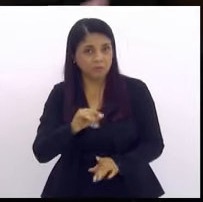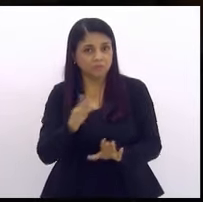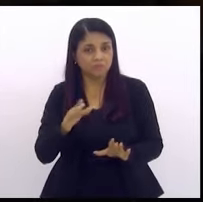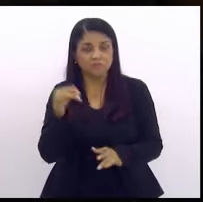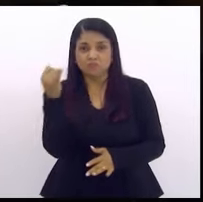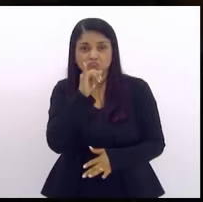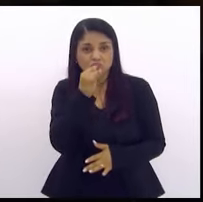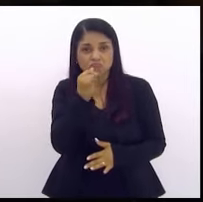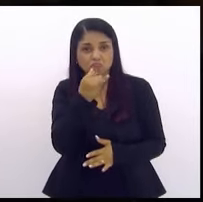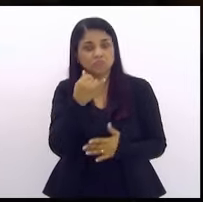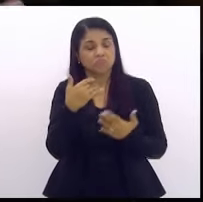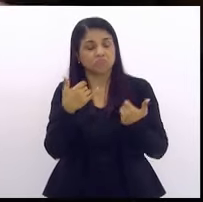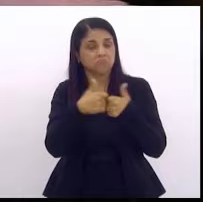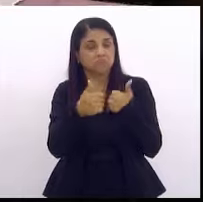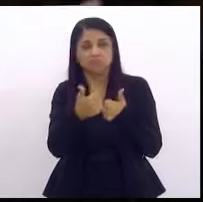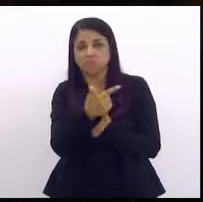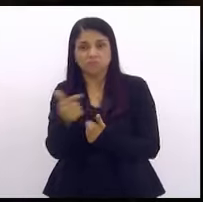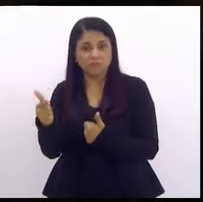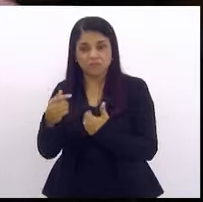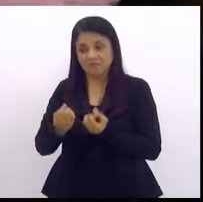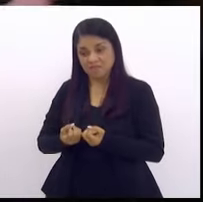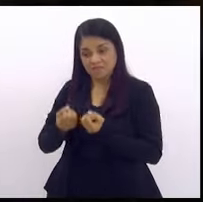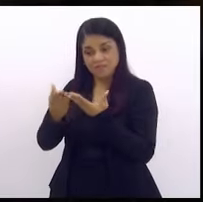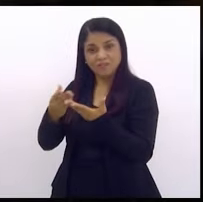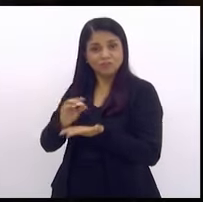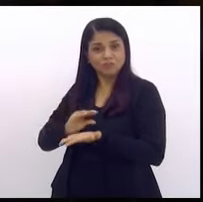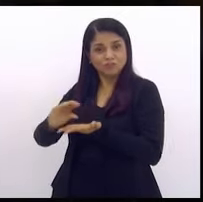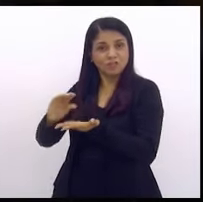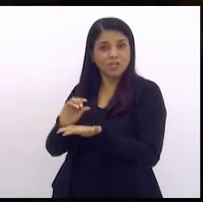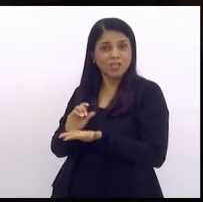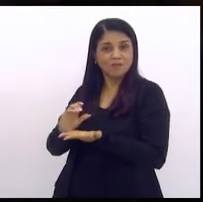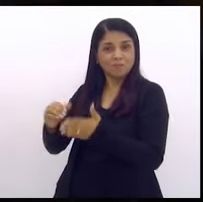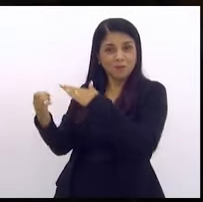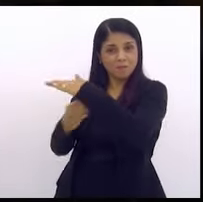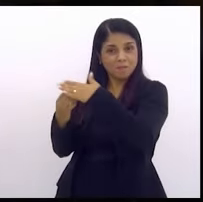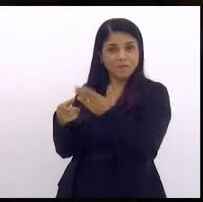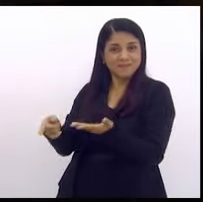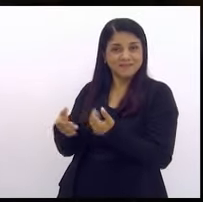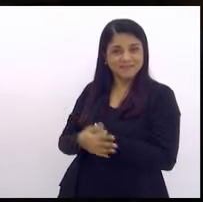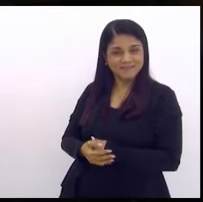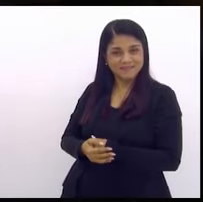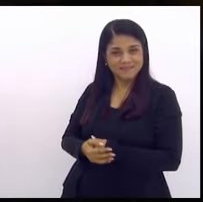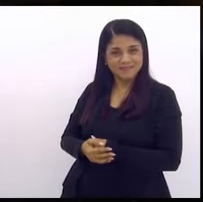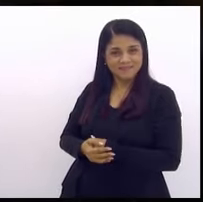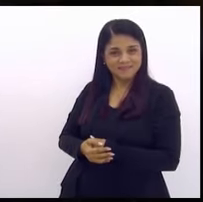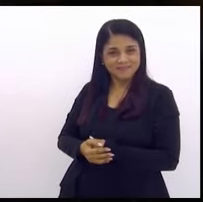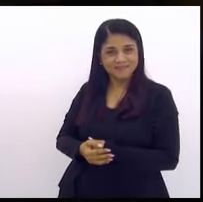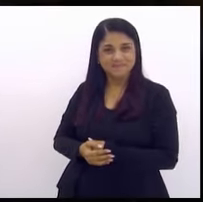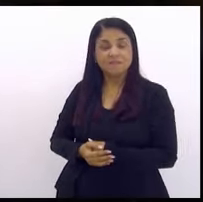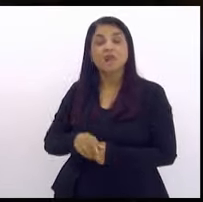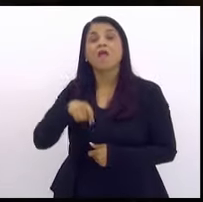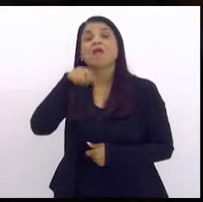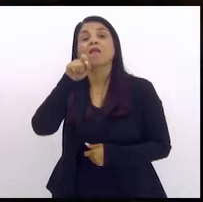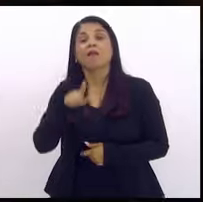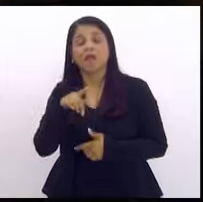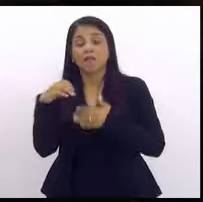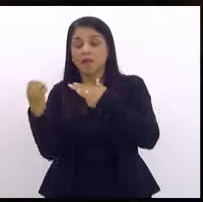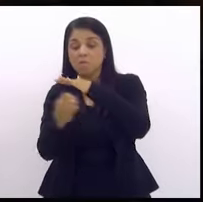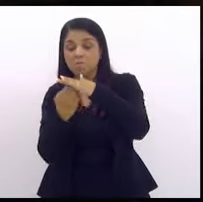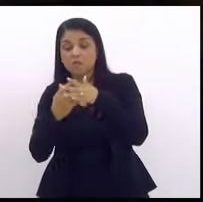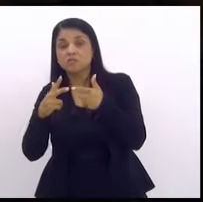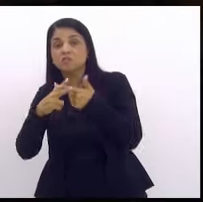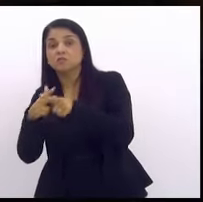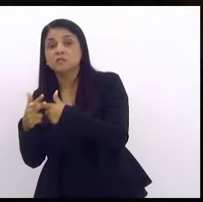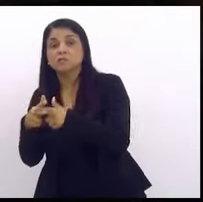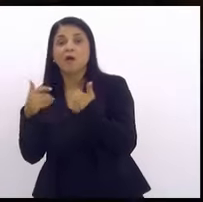ser dados de presente para as empresas enquanto elas continuariam recebendo subsídio. Quem tem que fazer a manutenção da frota são as empresas. Quem tem